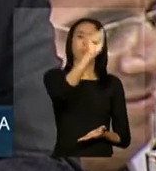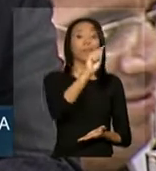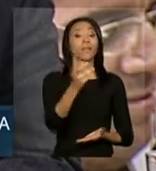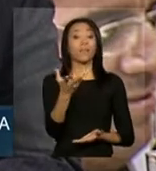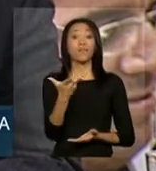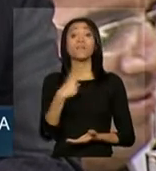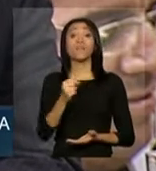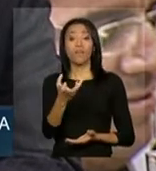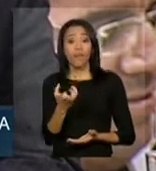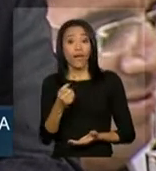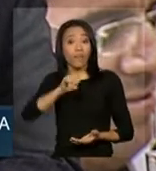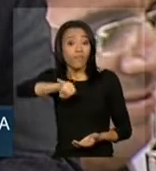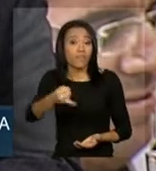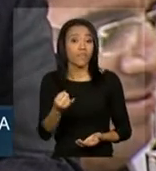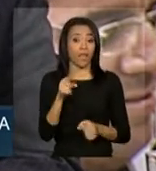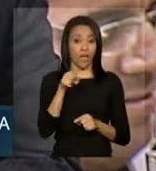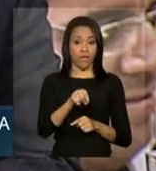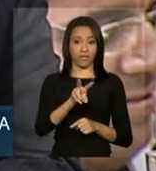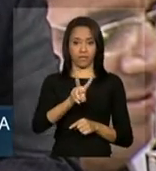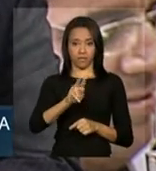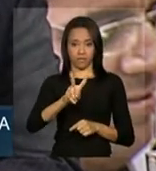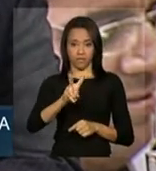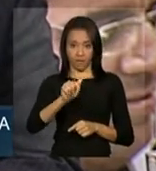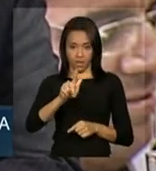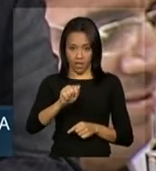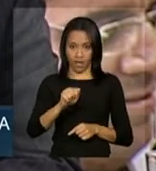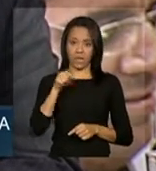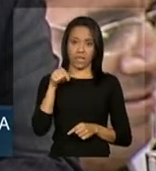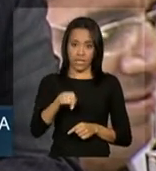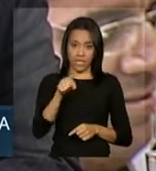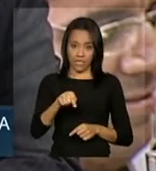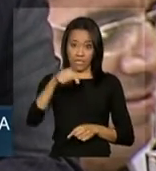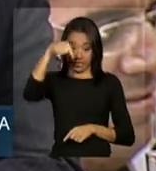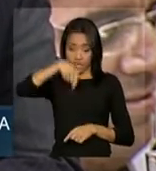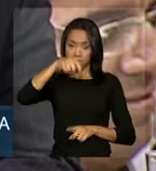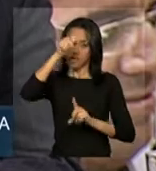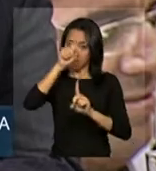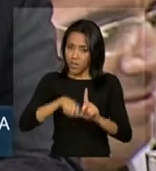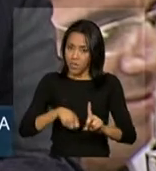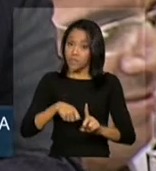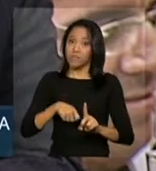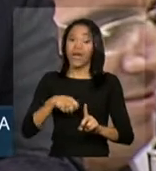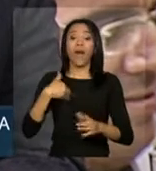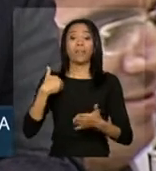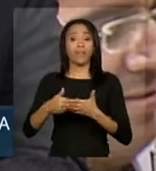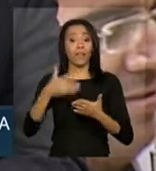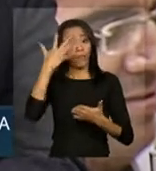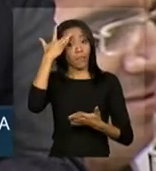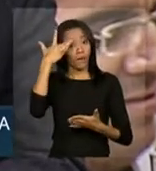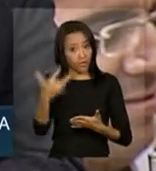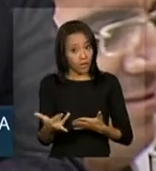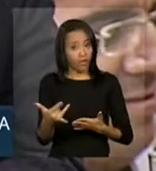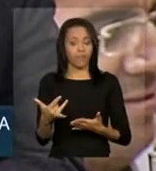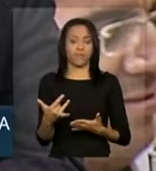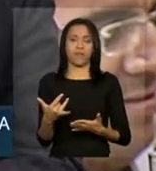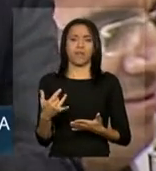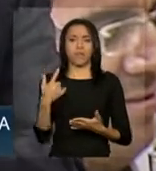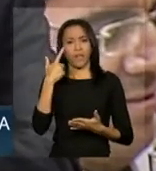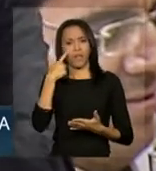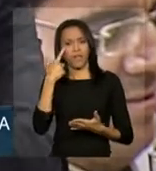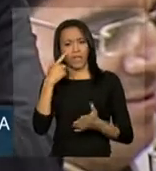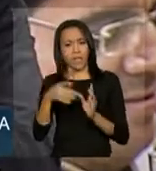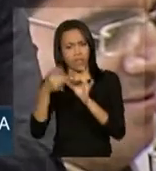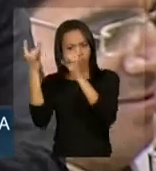vaga nesse processo de seleção atual desse mês tem até amanhã para confirmar a existência desse